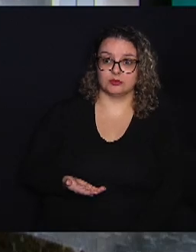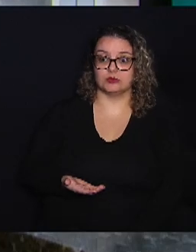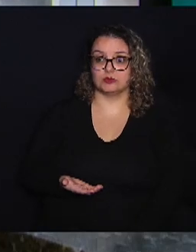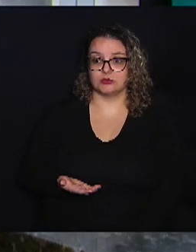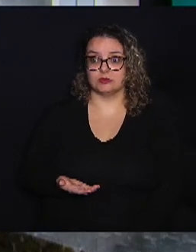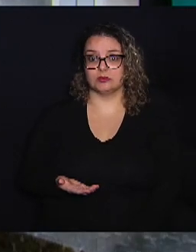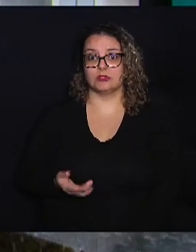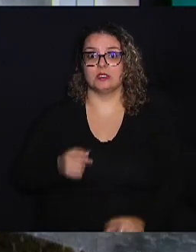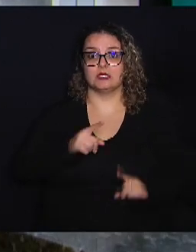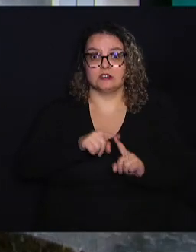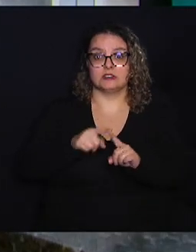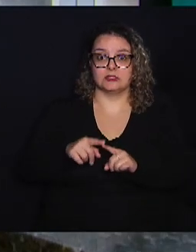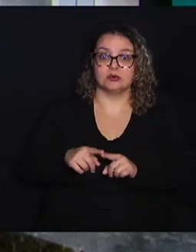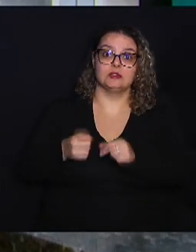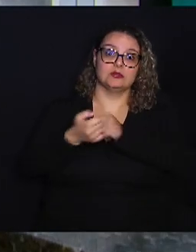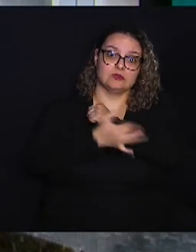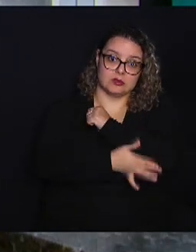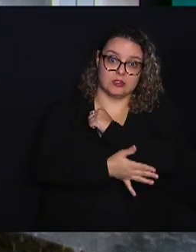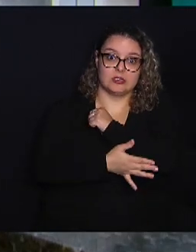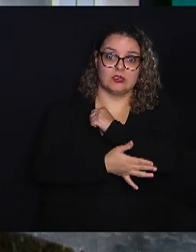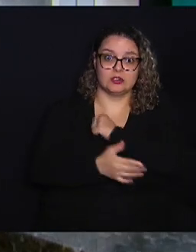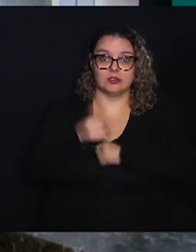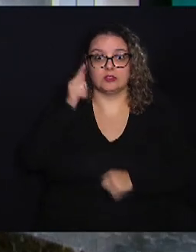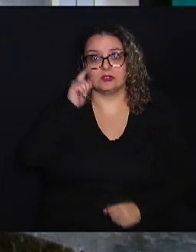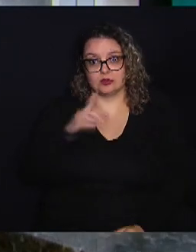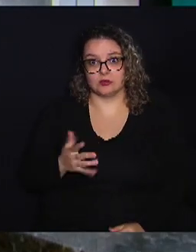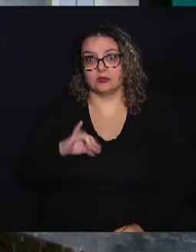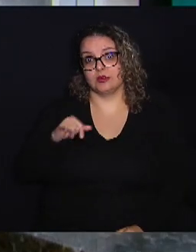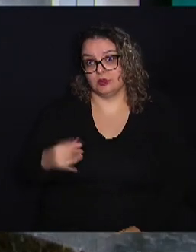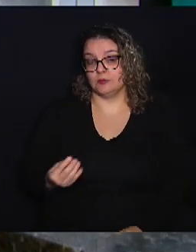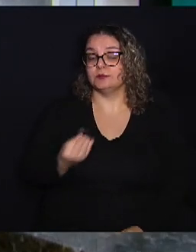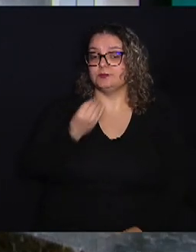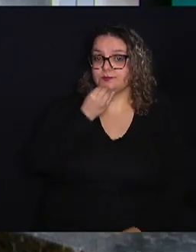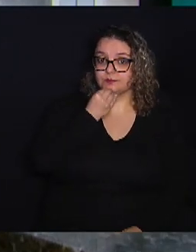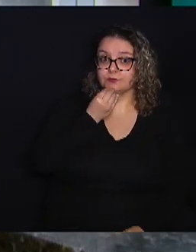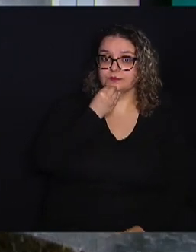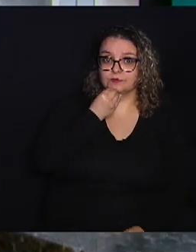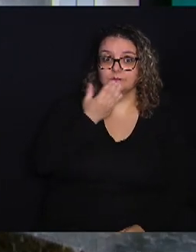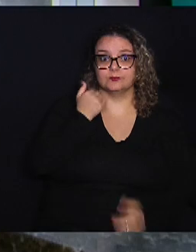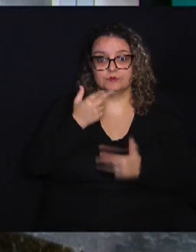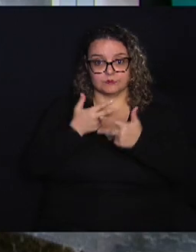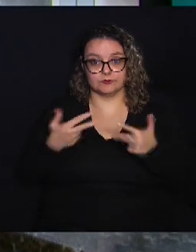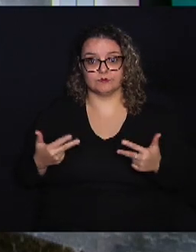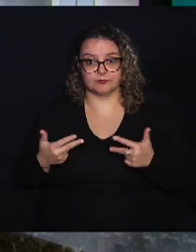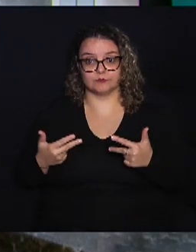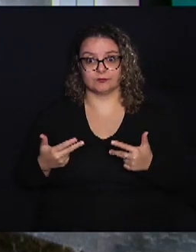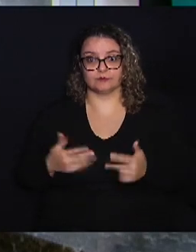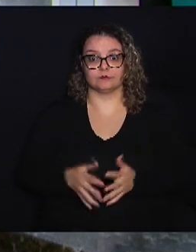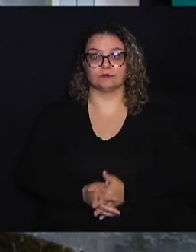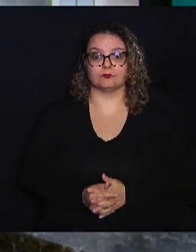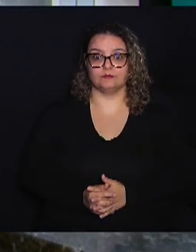esse tipo especial de fezes que elas conseguem aproveitar o alimento que elas